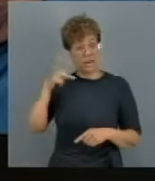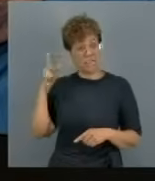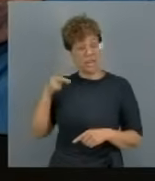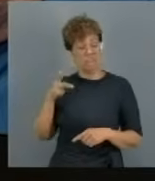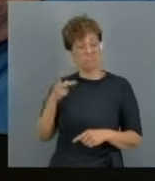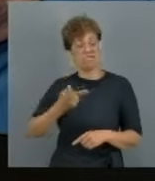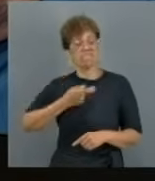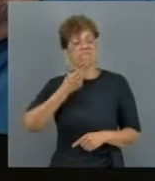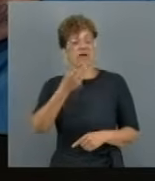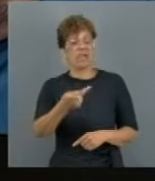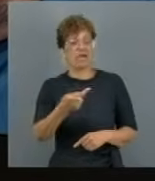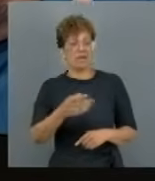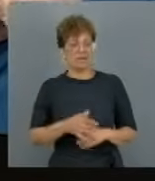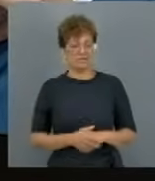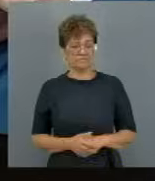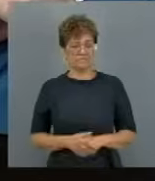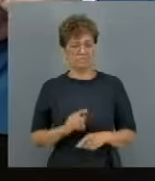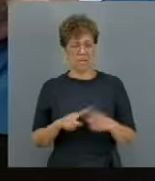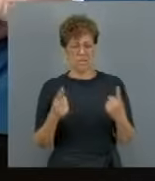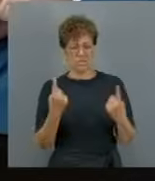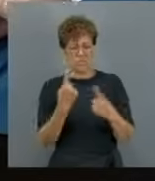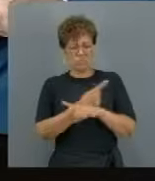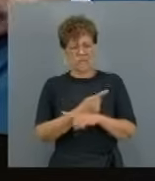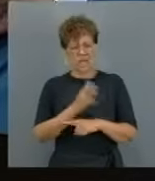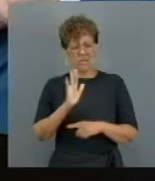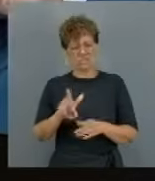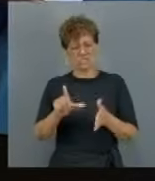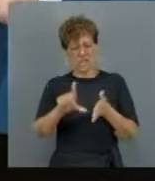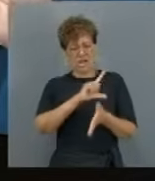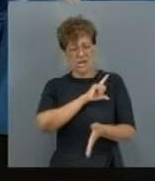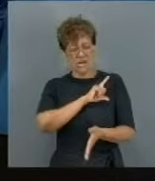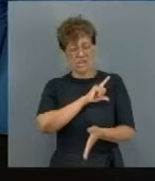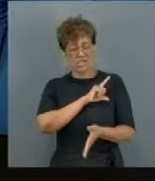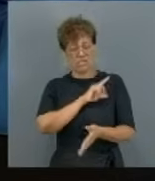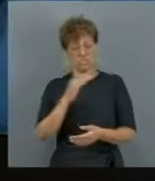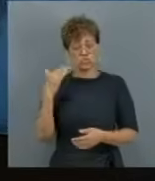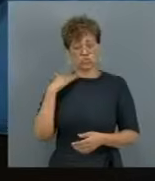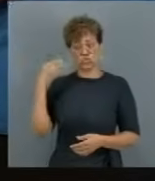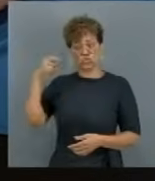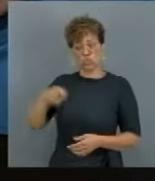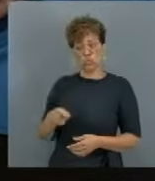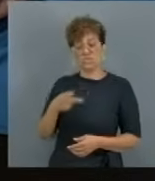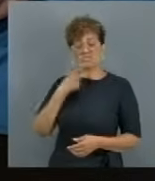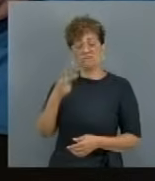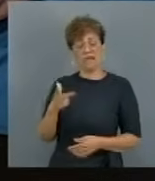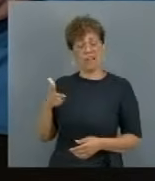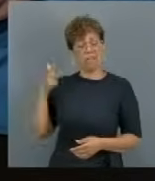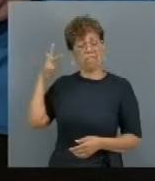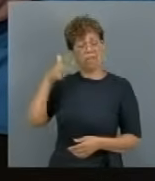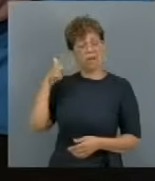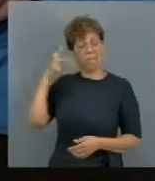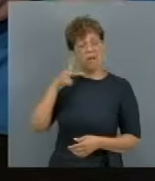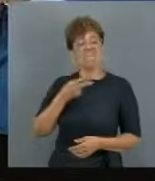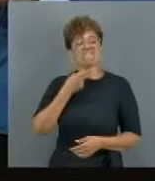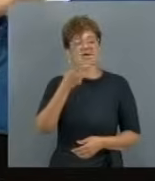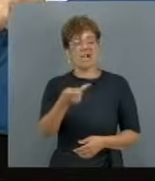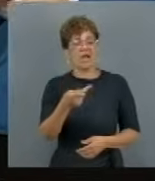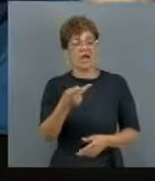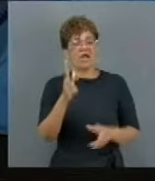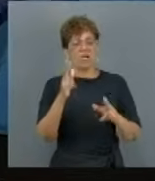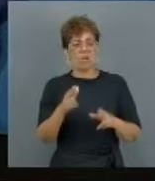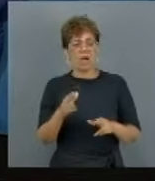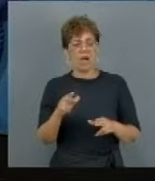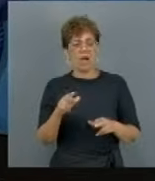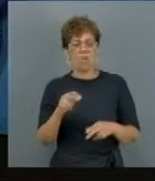parlar. E ao contrário do que tem dito alguns doutos juízes, parlar, inclusive com